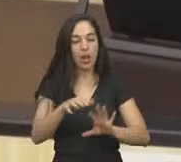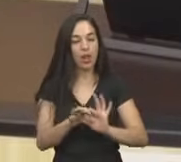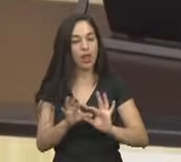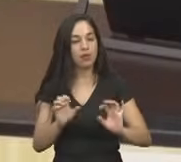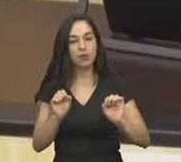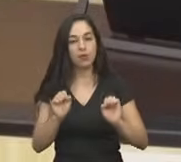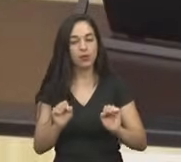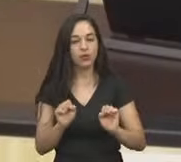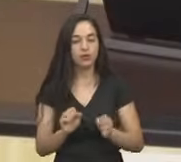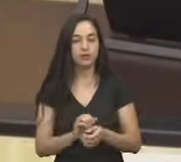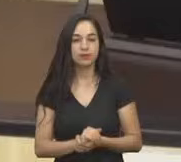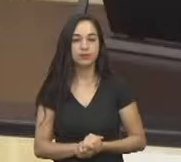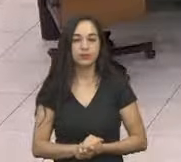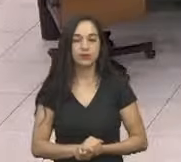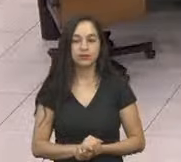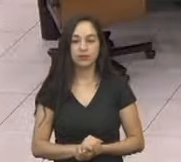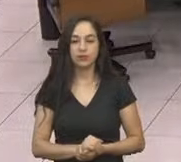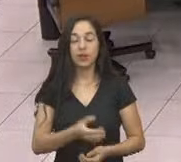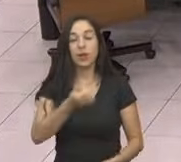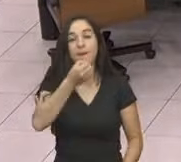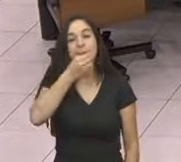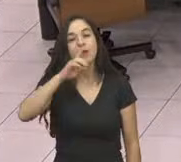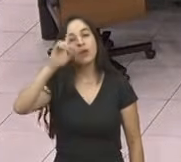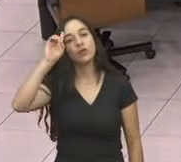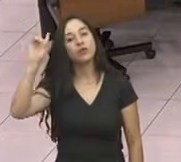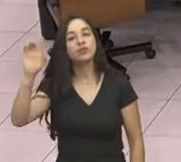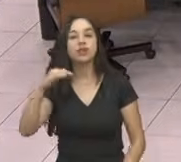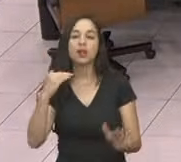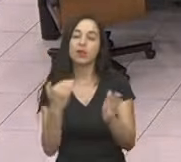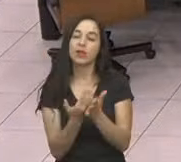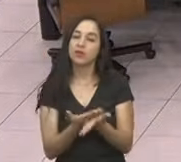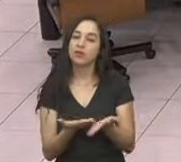vontade. Bom dia a todos.